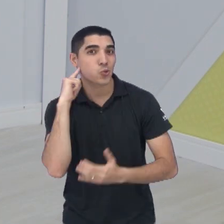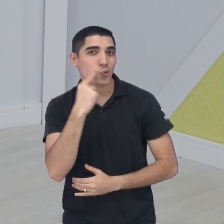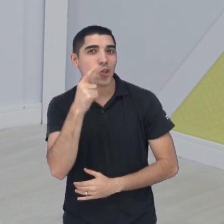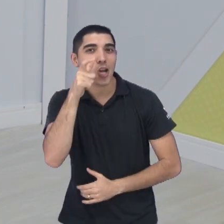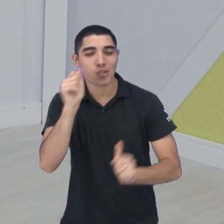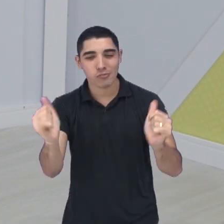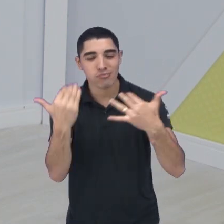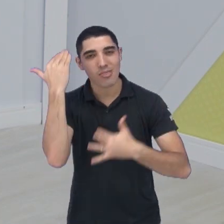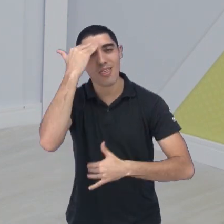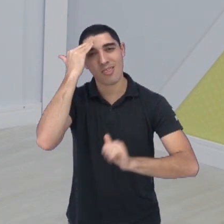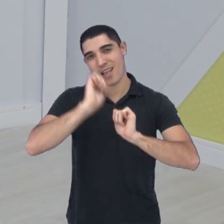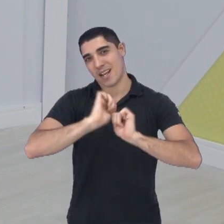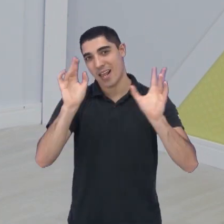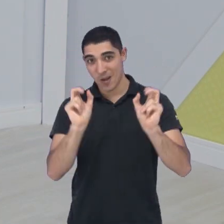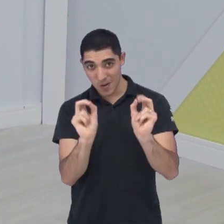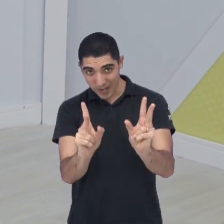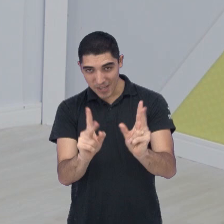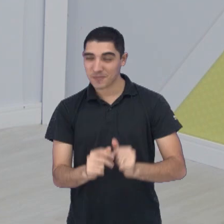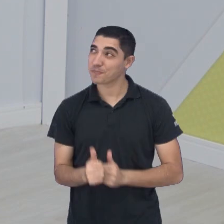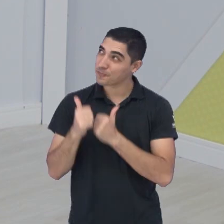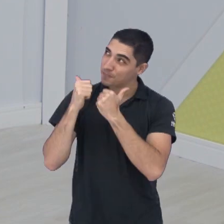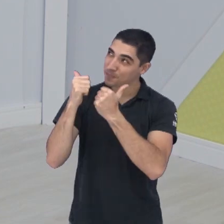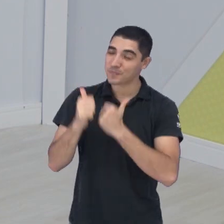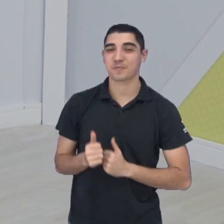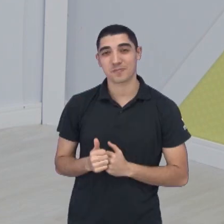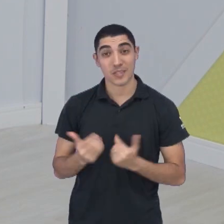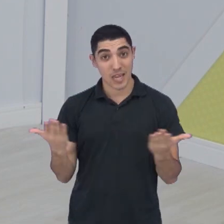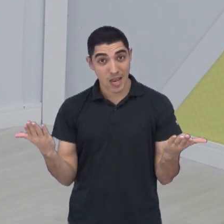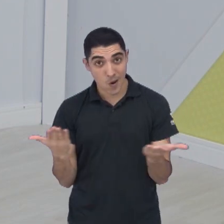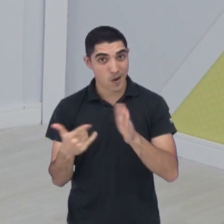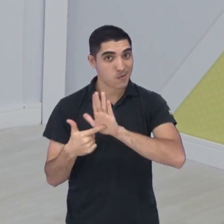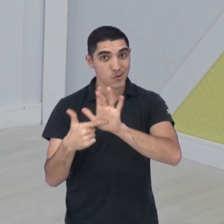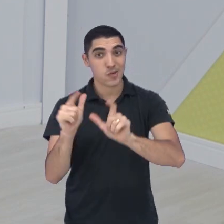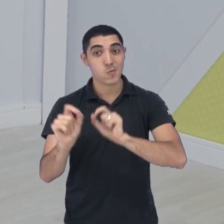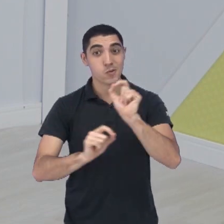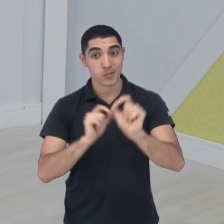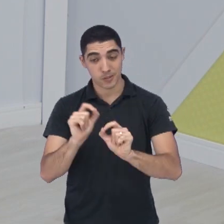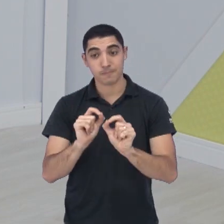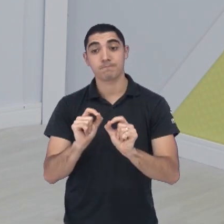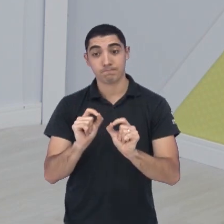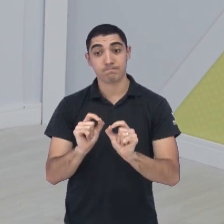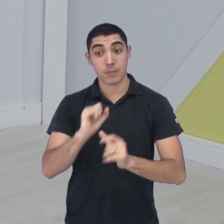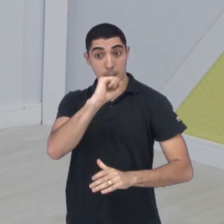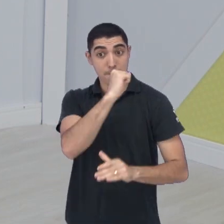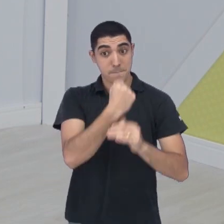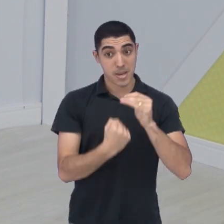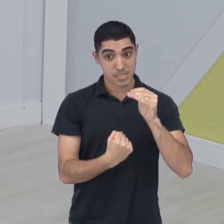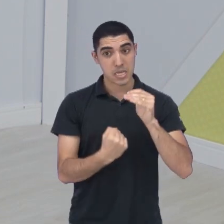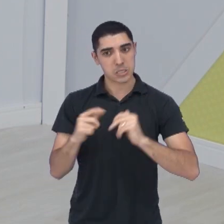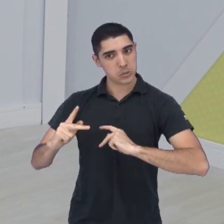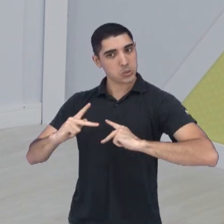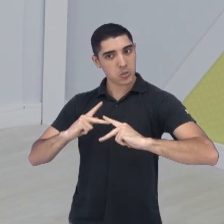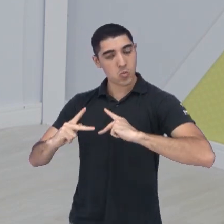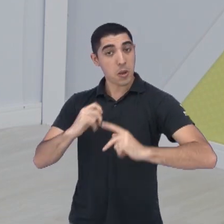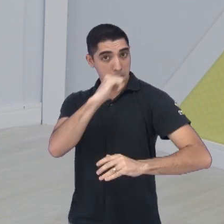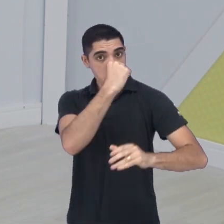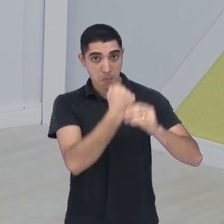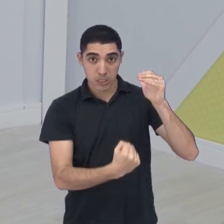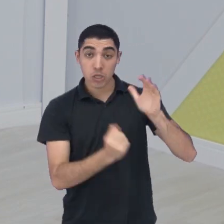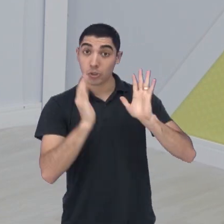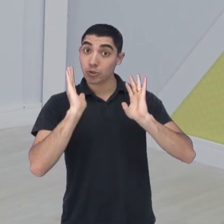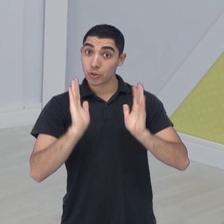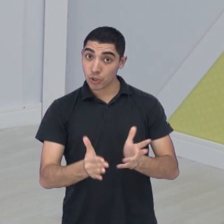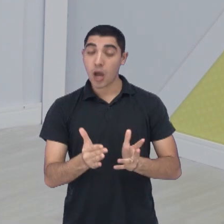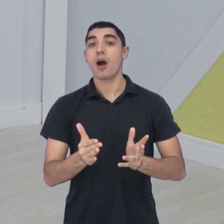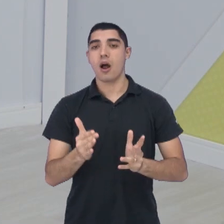acompanha o nosso Hora do Esporte, tá certo? E olha só, a gente começa falando hoje de basquete, porque o São José Basquetebol recebeu